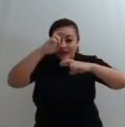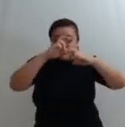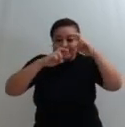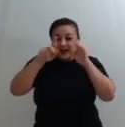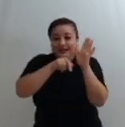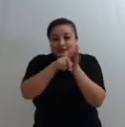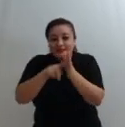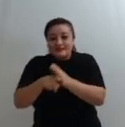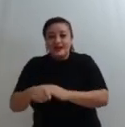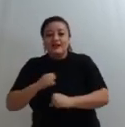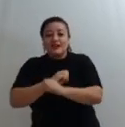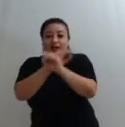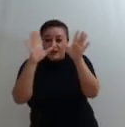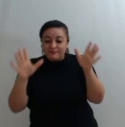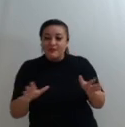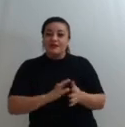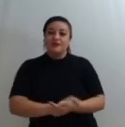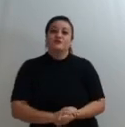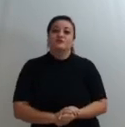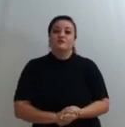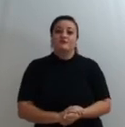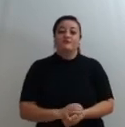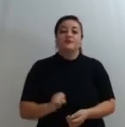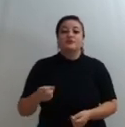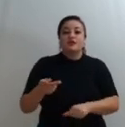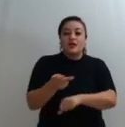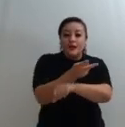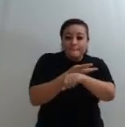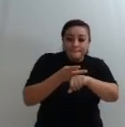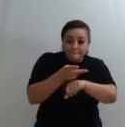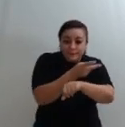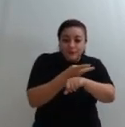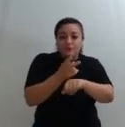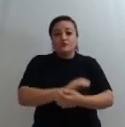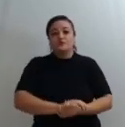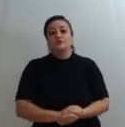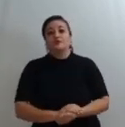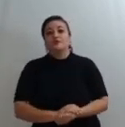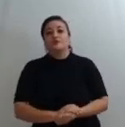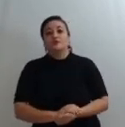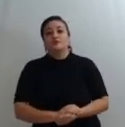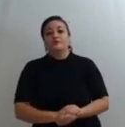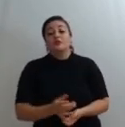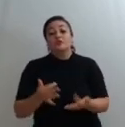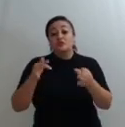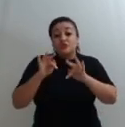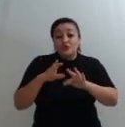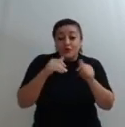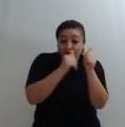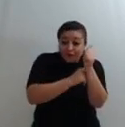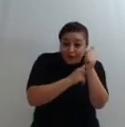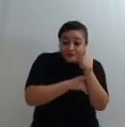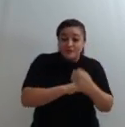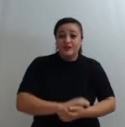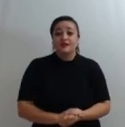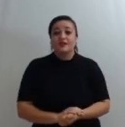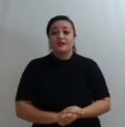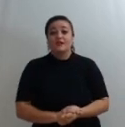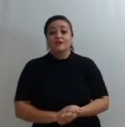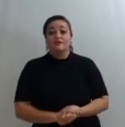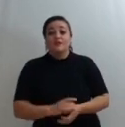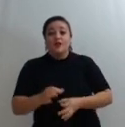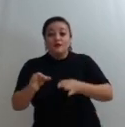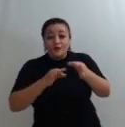clareza se essa busca, se essa quebra de sigilos foi delineada de acordo